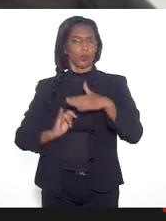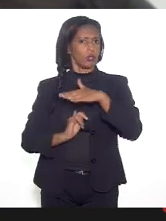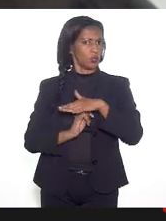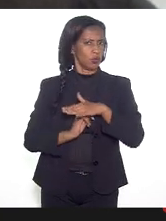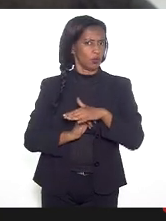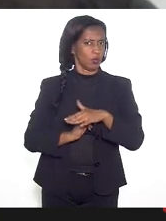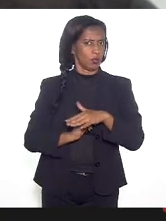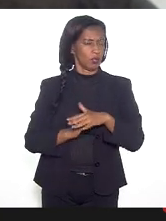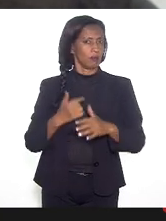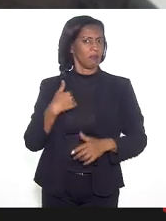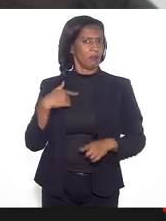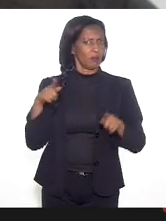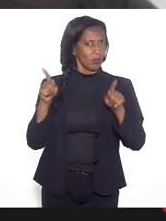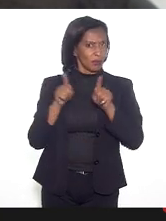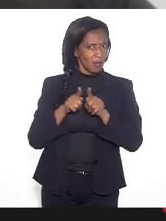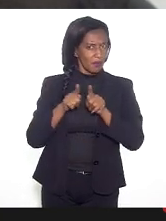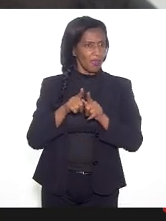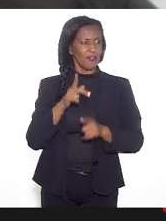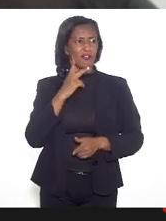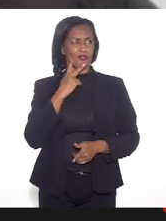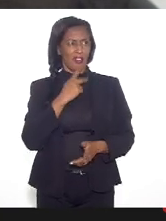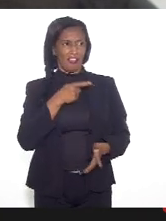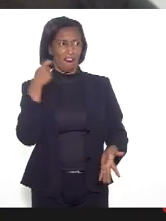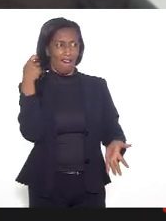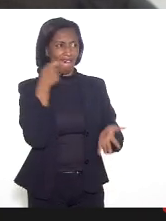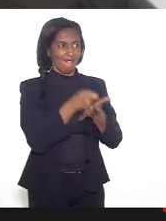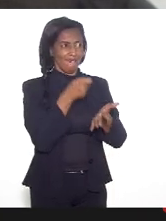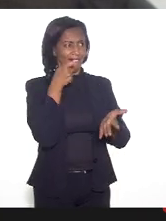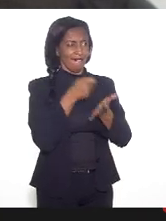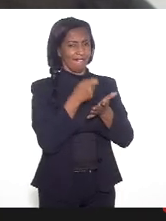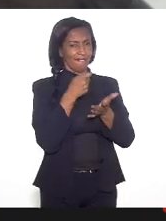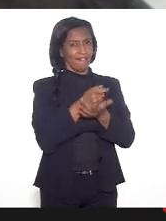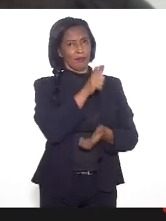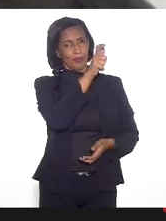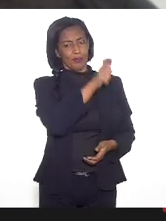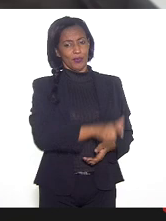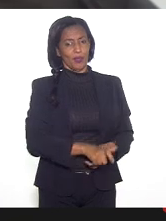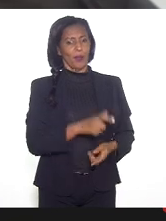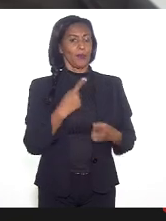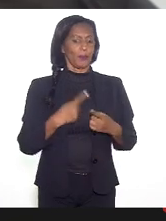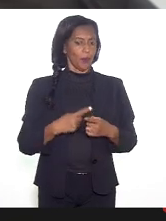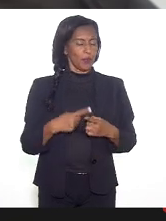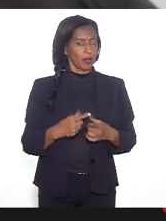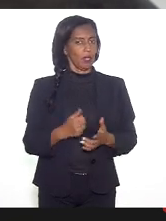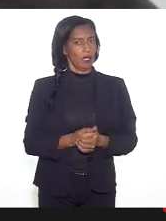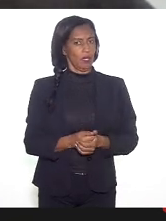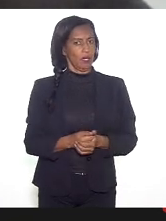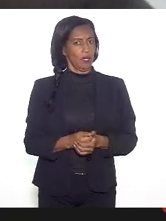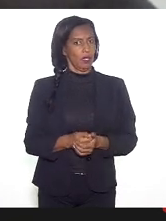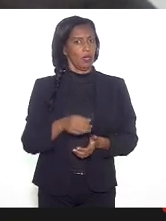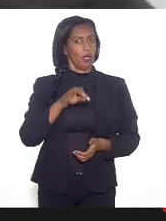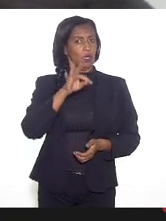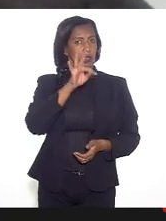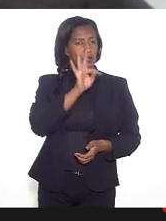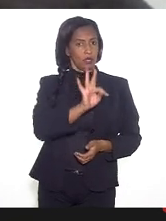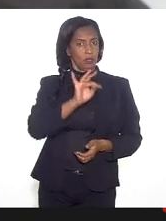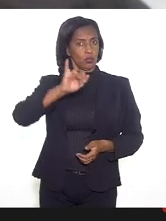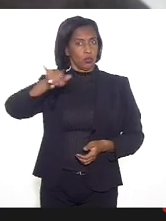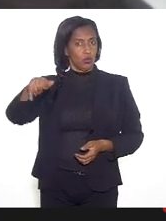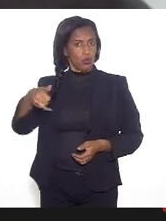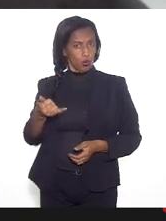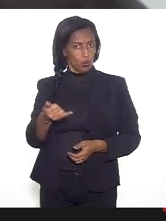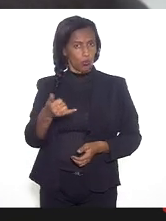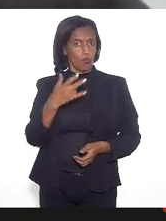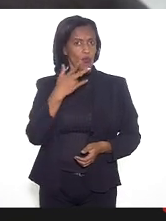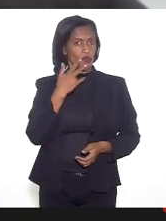que vou perturbar o senhor novamente, doutor Fernando, porque o Tribunal de Justiça suscitou